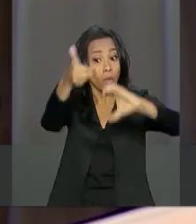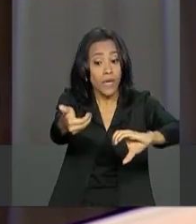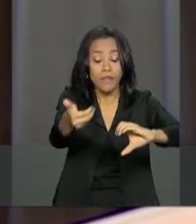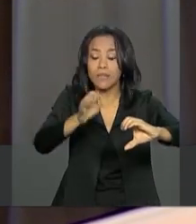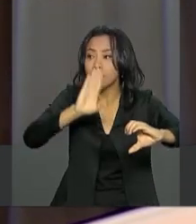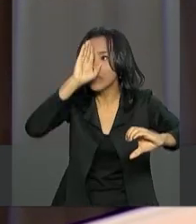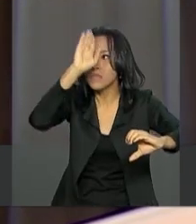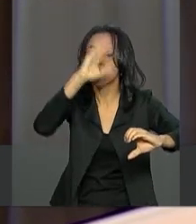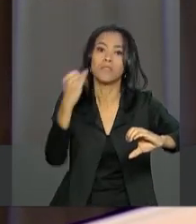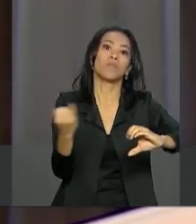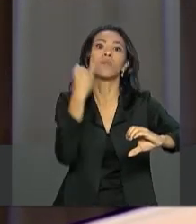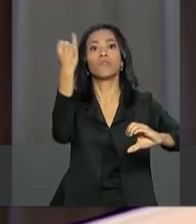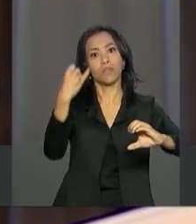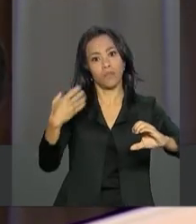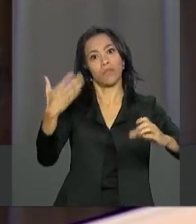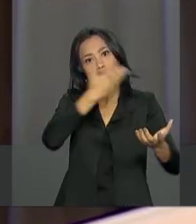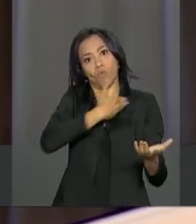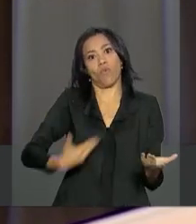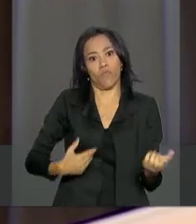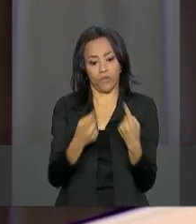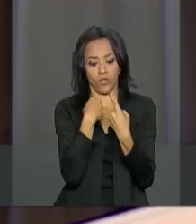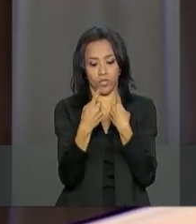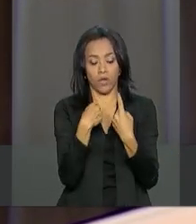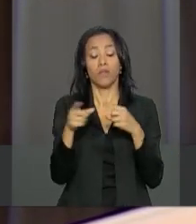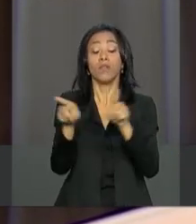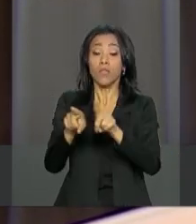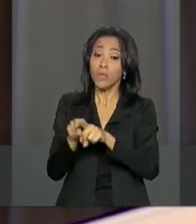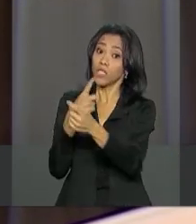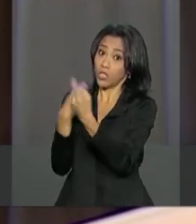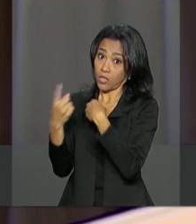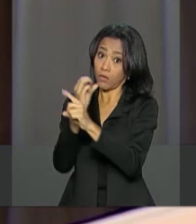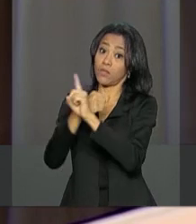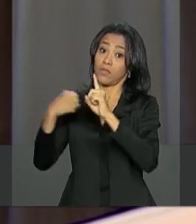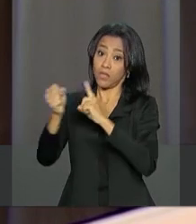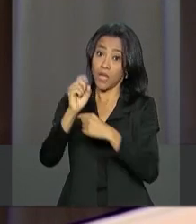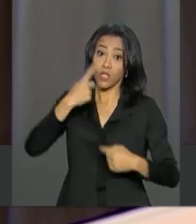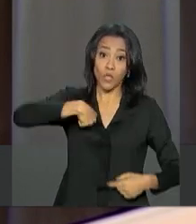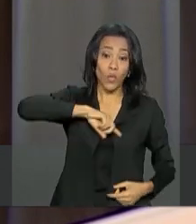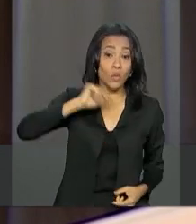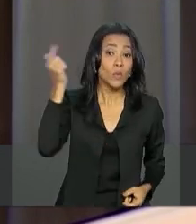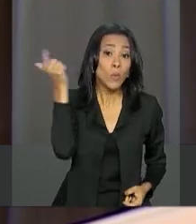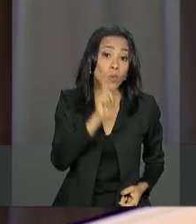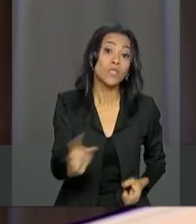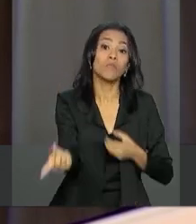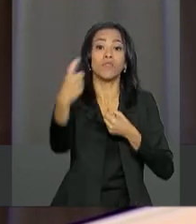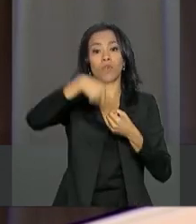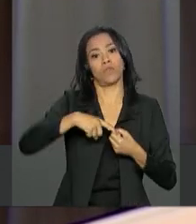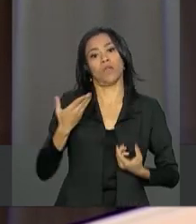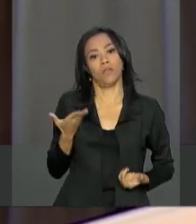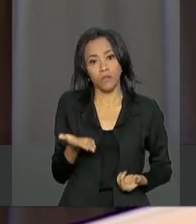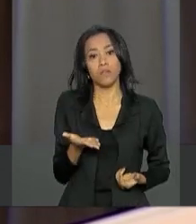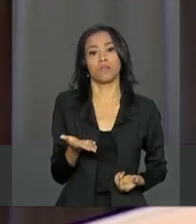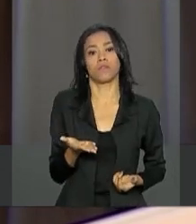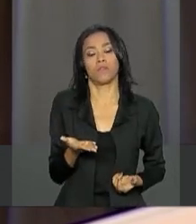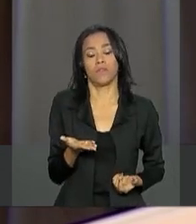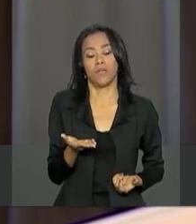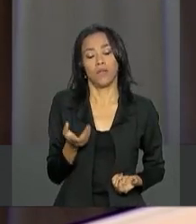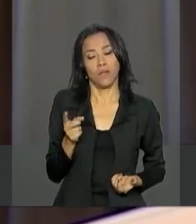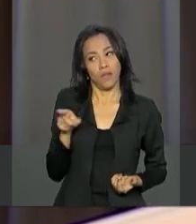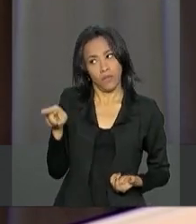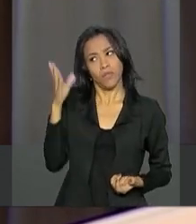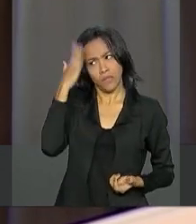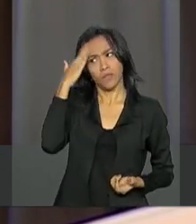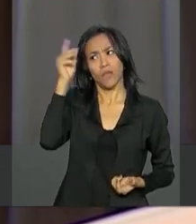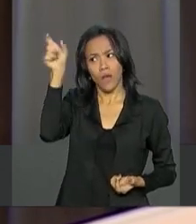diálogo, nós vivemos uma democracia, como o diálogo com a sociedade. Nós restabelecemos o diálogo com o Congresso Nacional. E foi, Robson, você